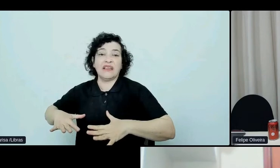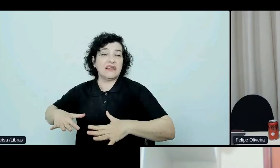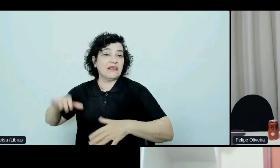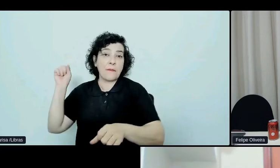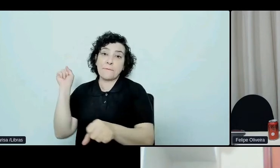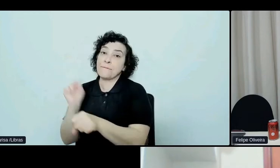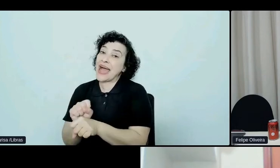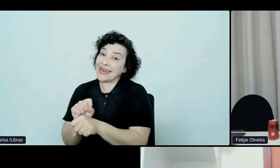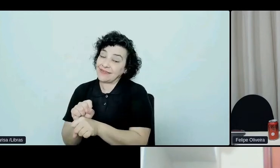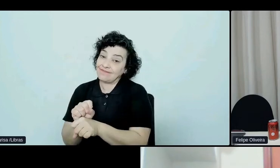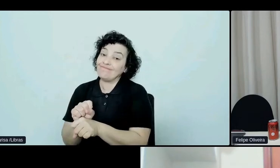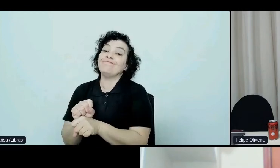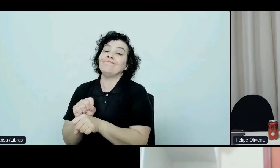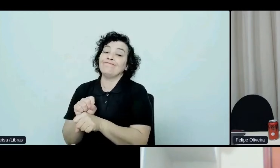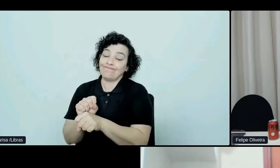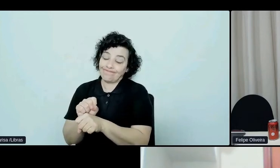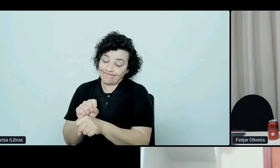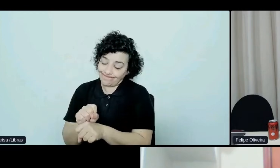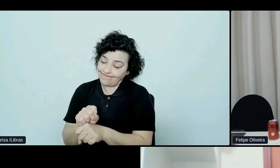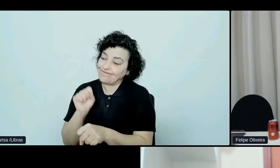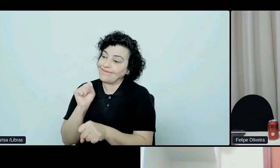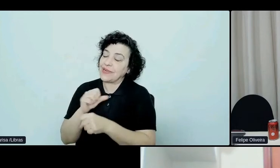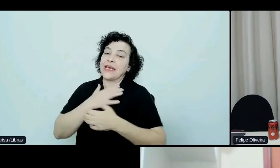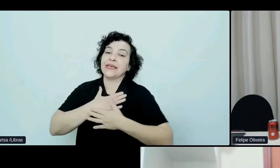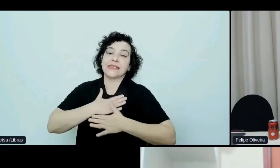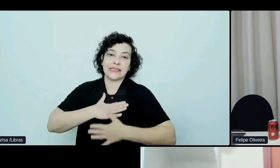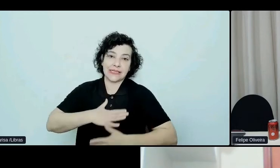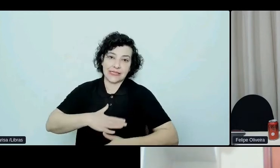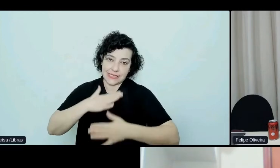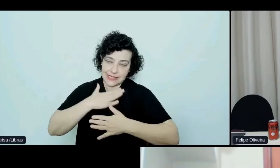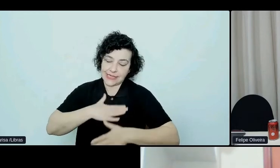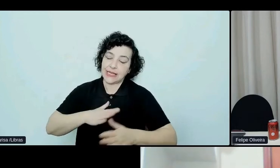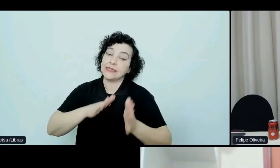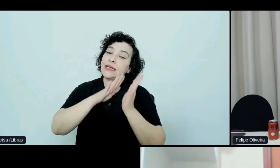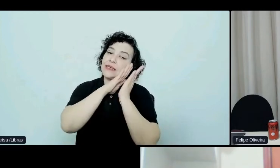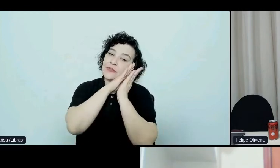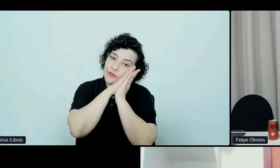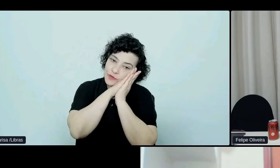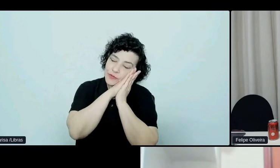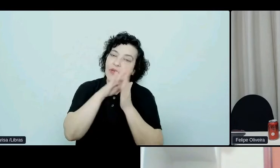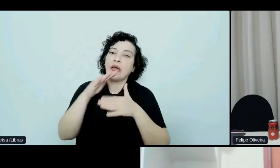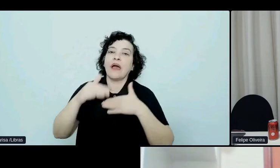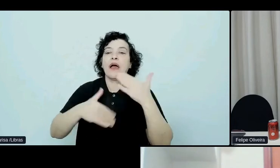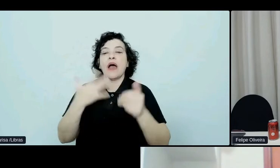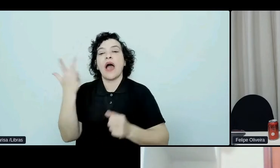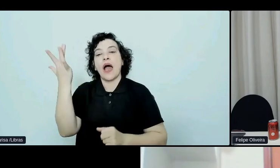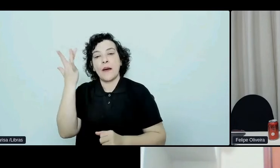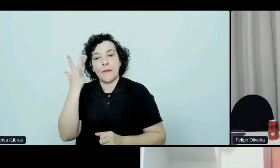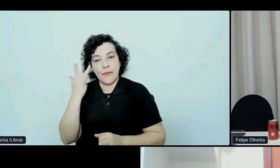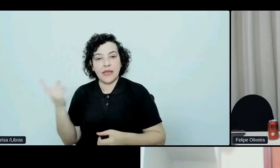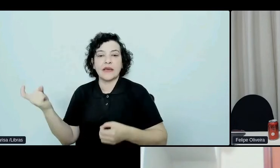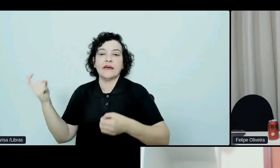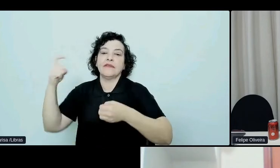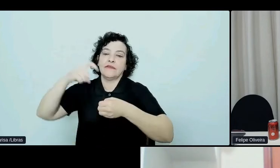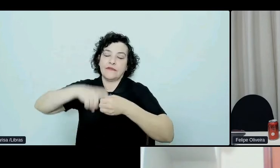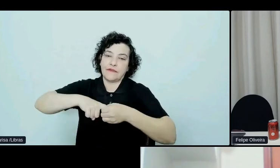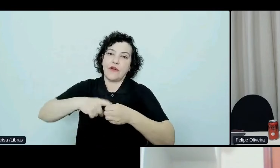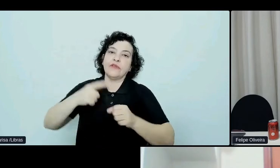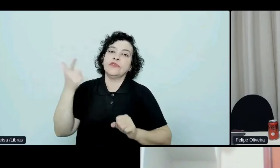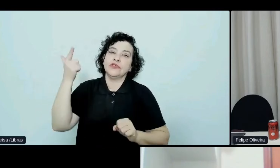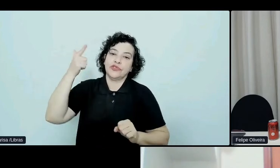hiperfoco, não adianta esperar que a gente vá ter um resultado muito além, porque se acabar a energia, acabou